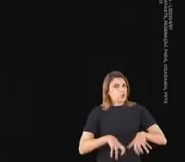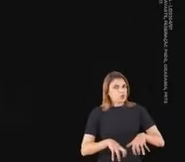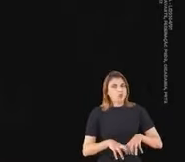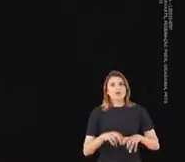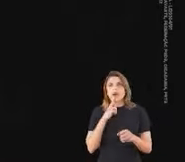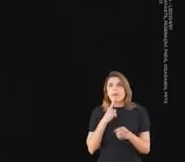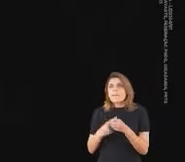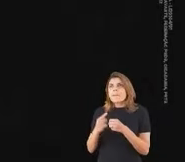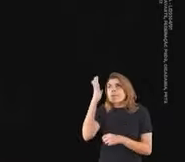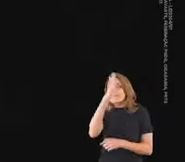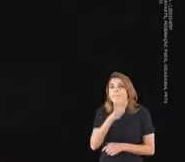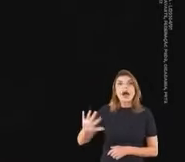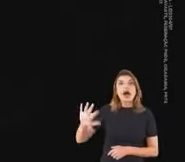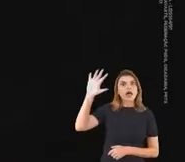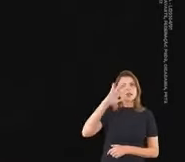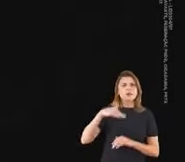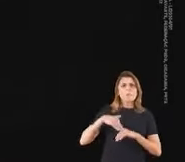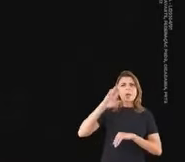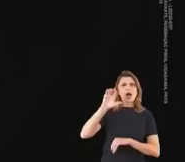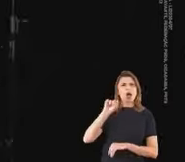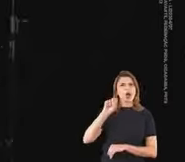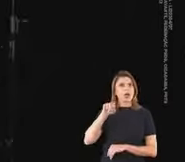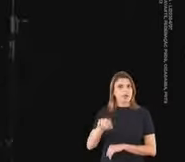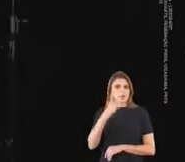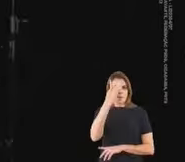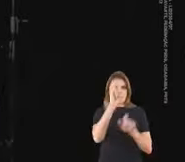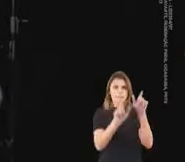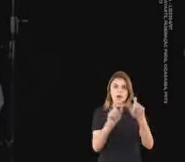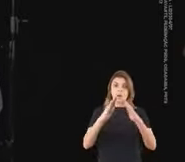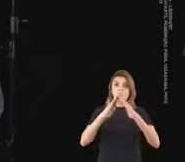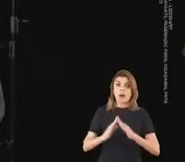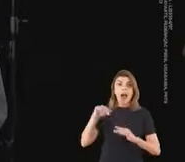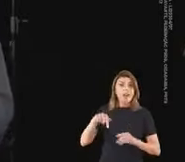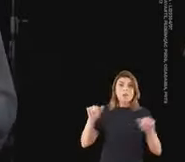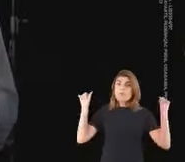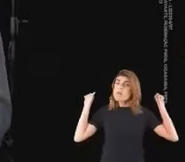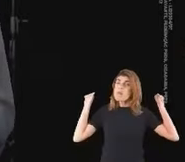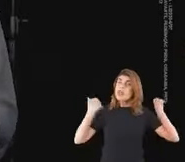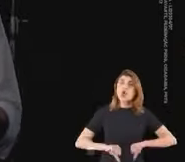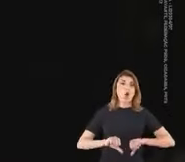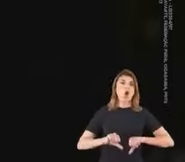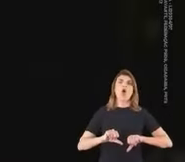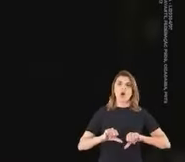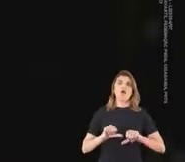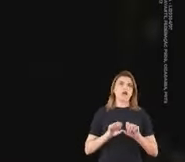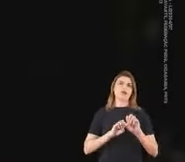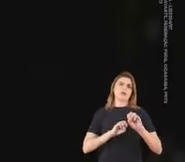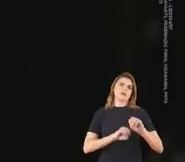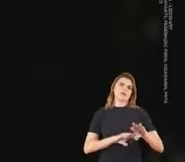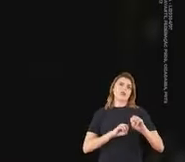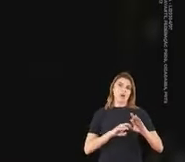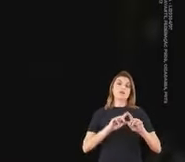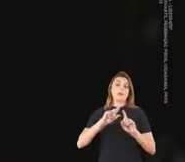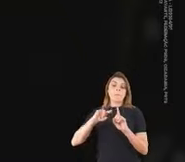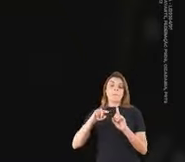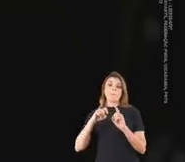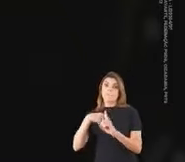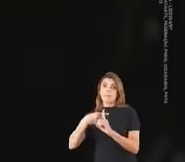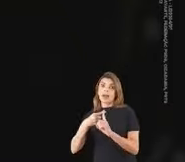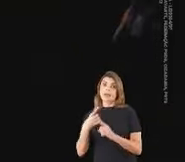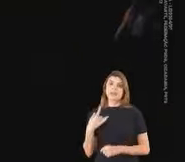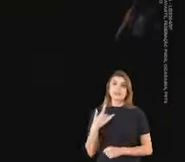as 410 cidades do Brasil, acima de 80 mil habitantes, Belford Roxo tem o pior acesso à saúde. Eu vou fazer a saúde